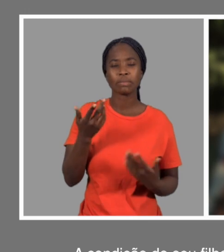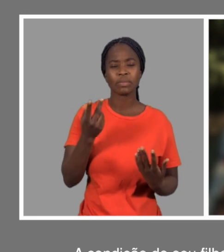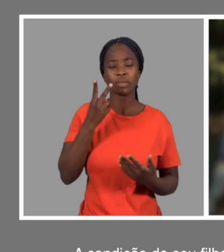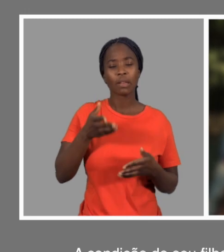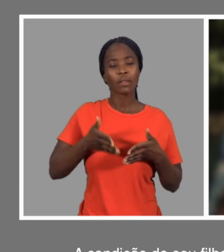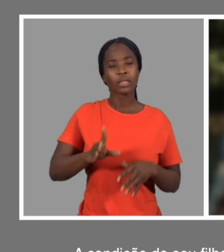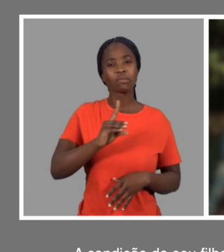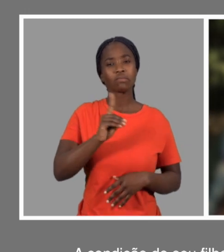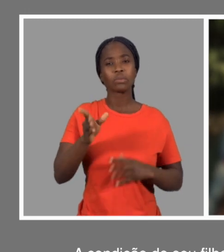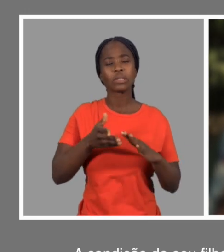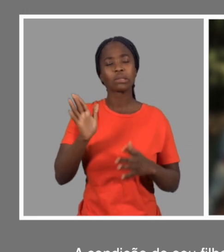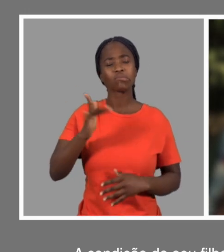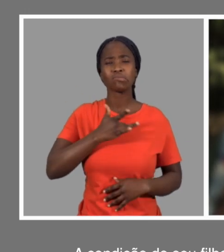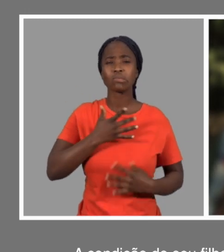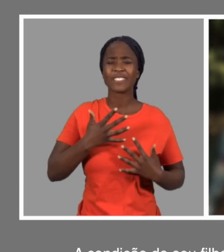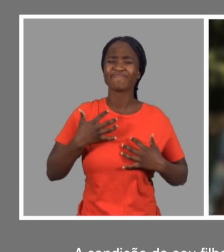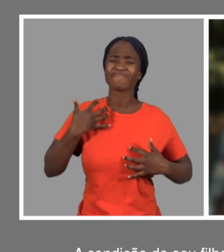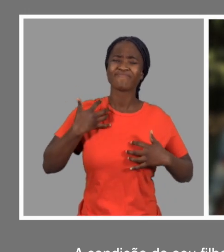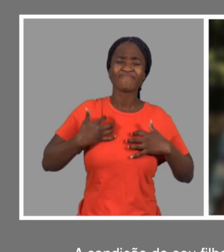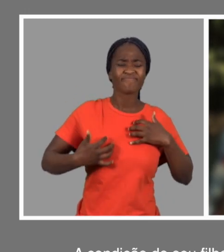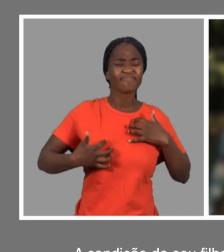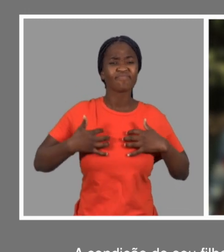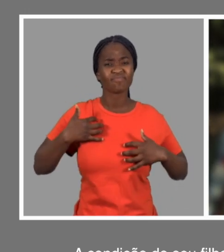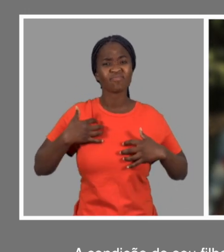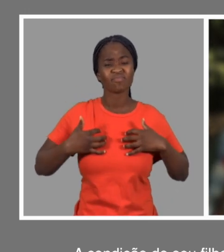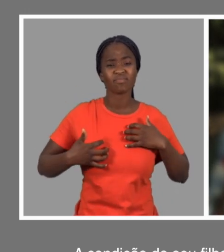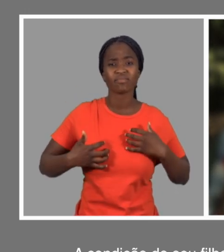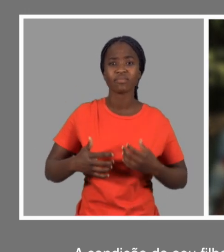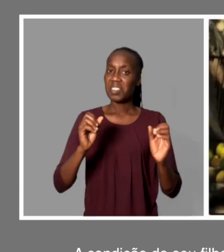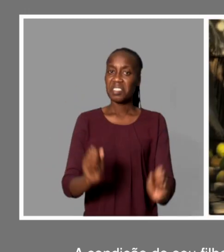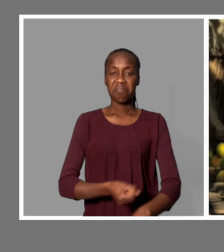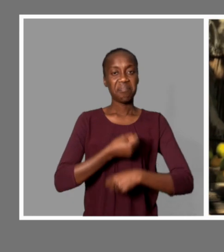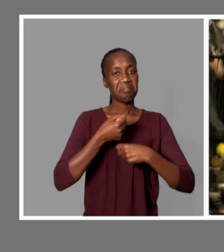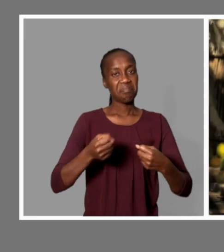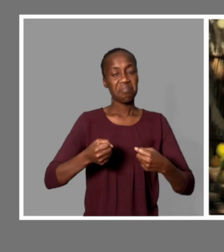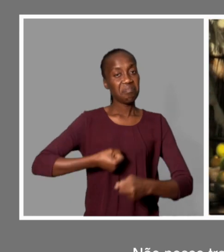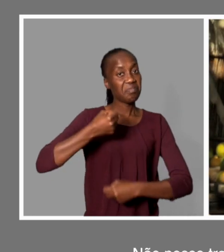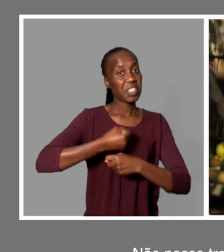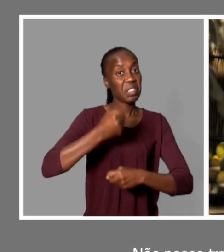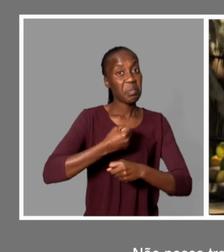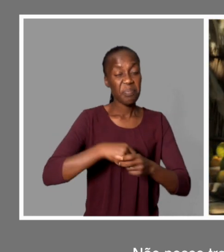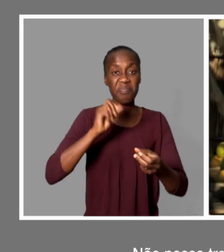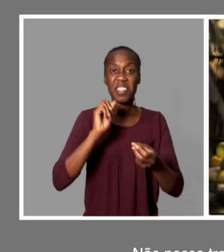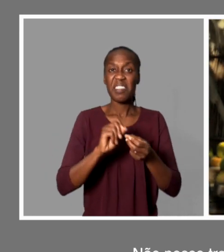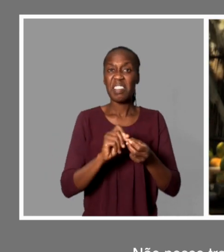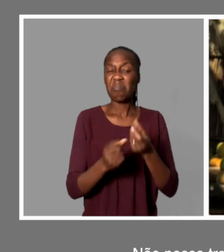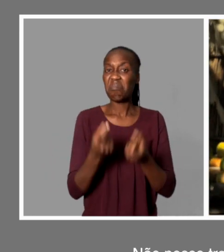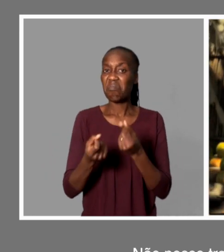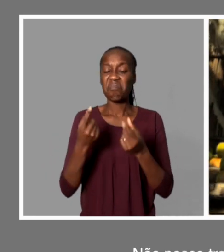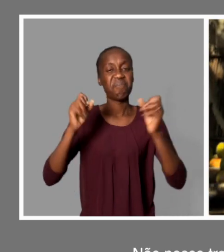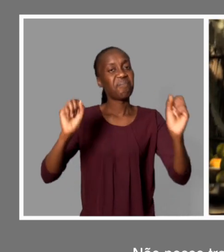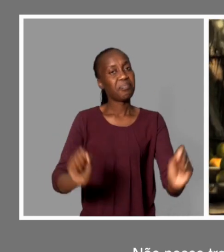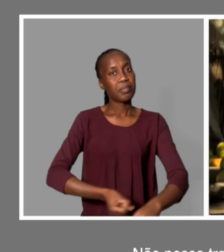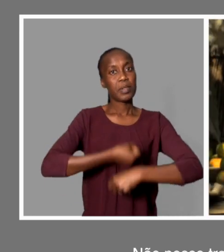A condição do seu filho deixa o Sr. Rogério desesperado. Não posso trabalhar, não posso